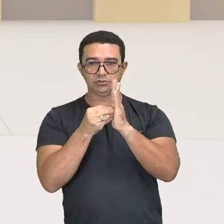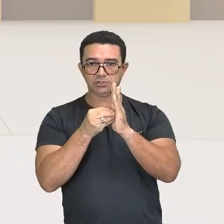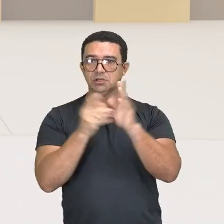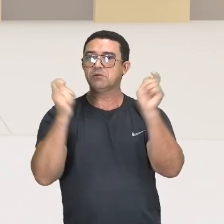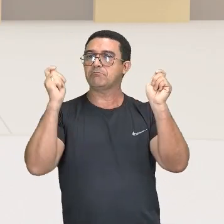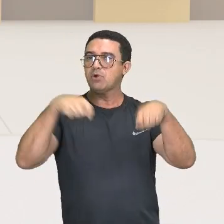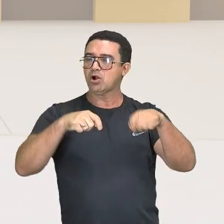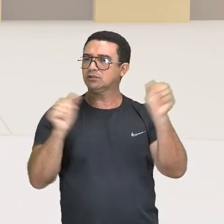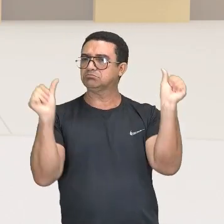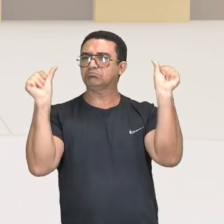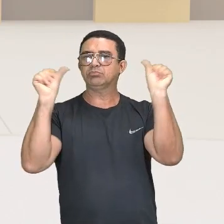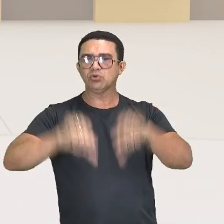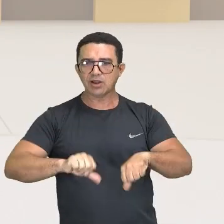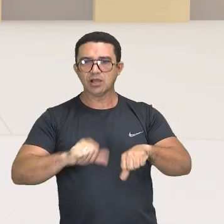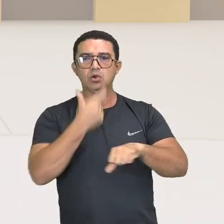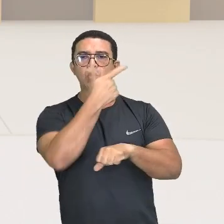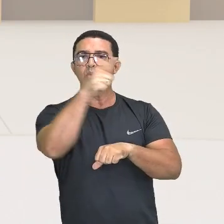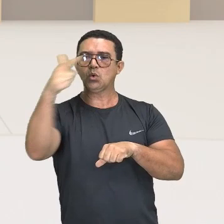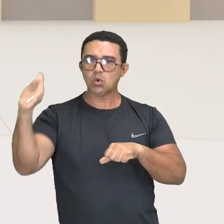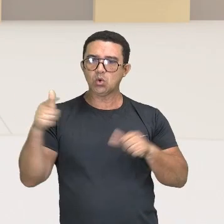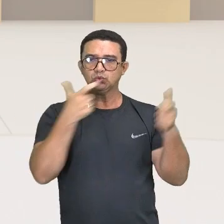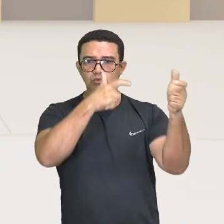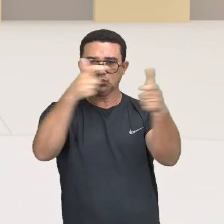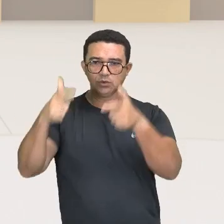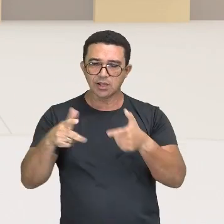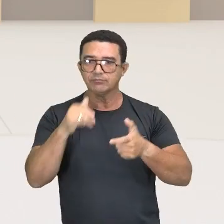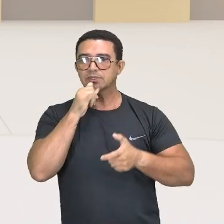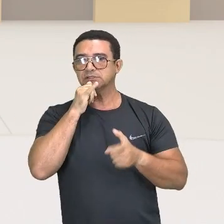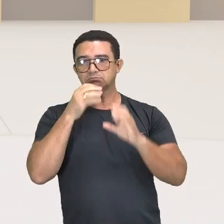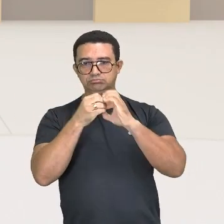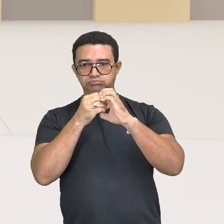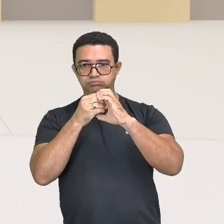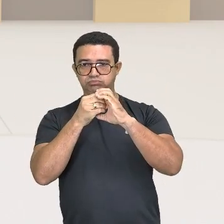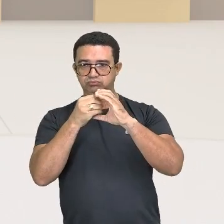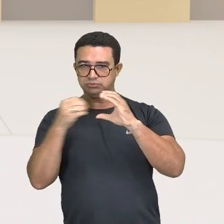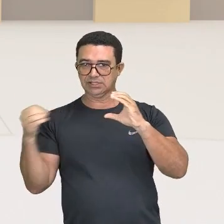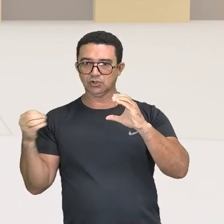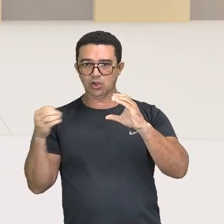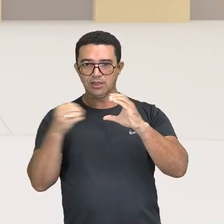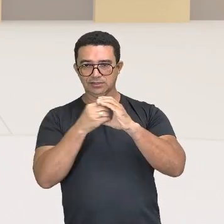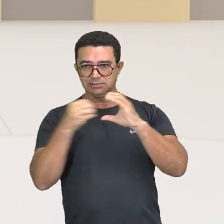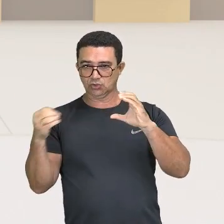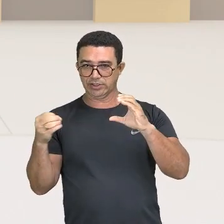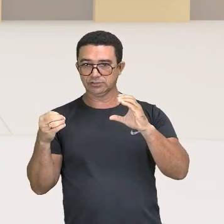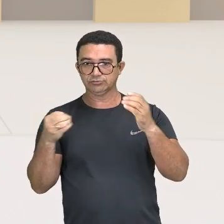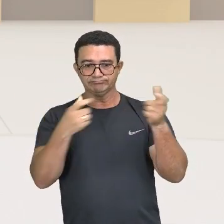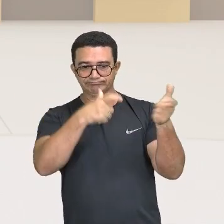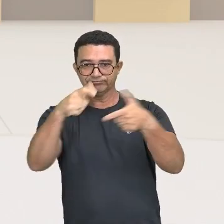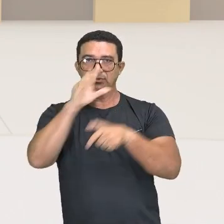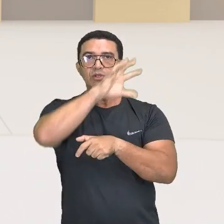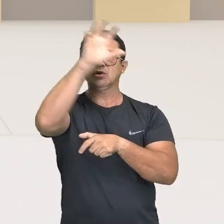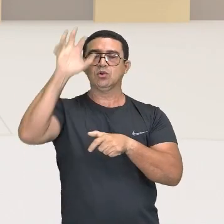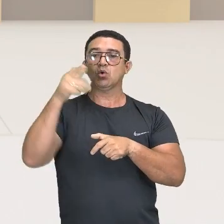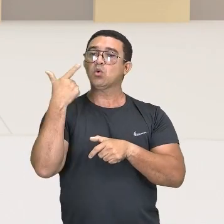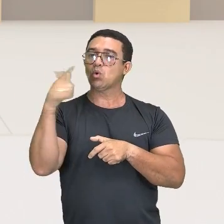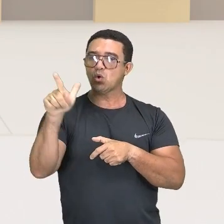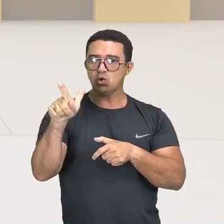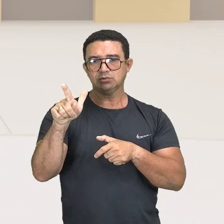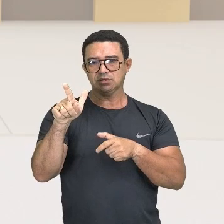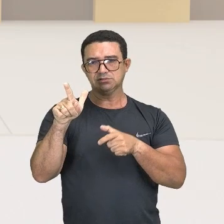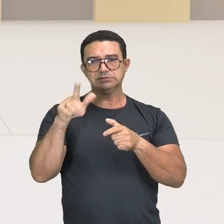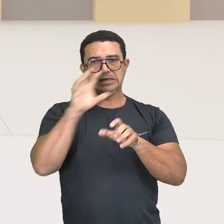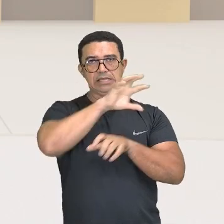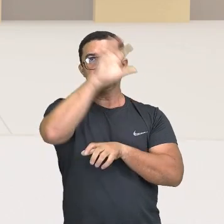outras regiões, como a região centro-oeste, a incidência de chuva nessa região centro-oeste e em outras regiões aqui da nossa América do